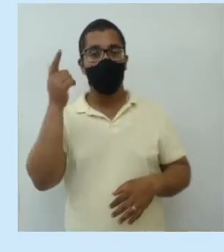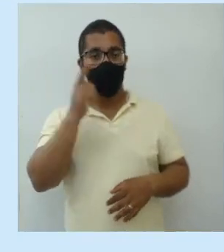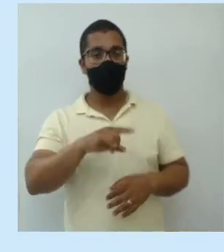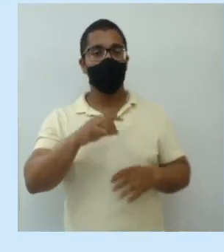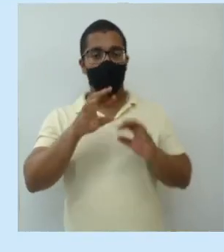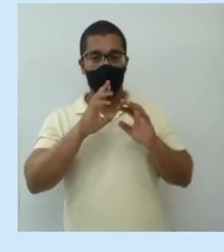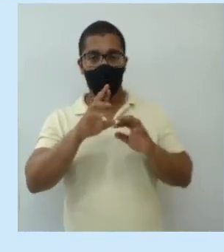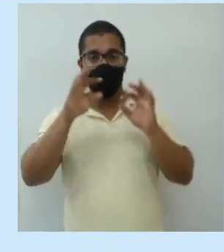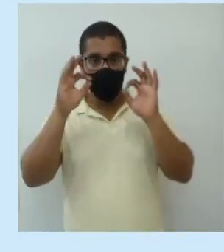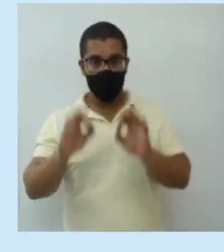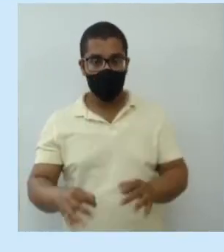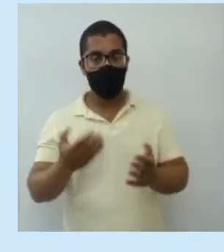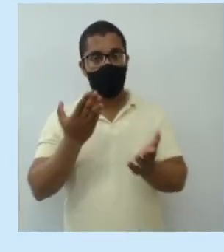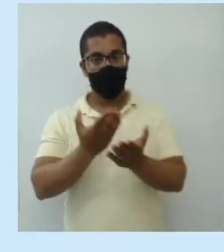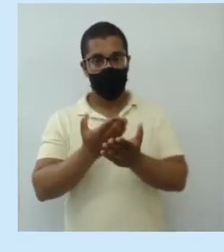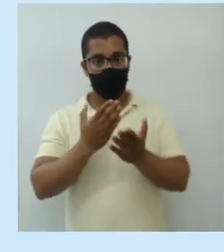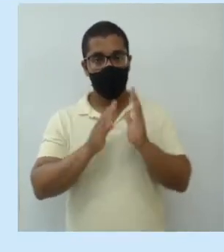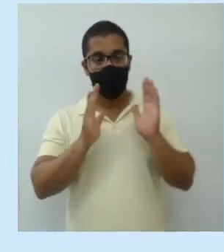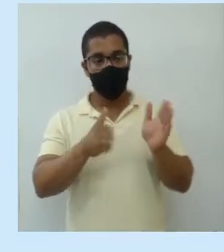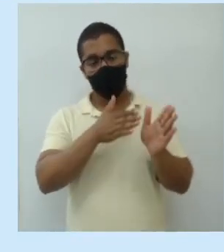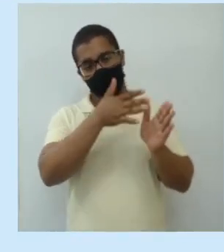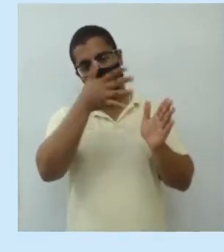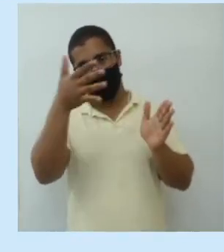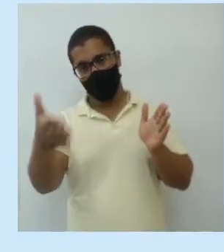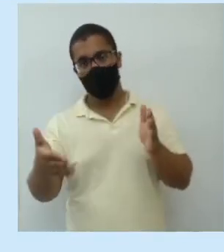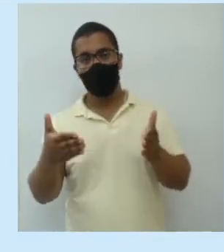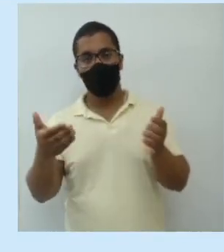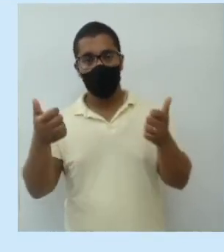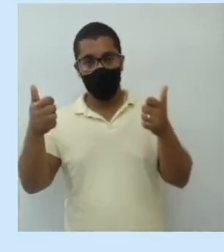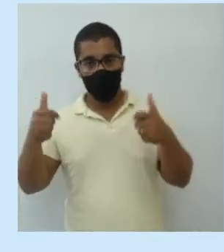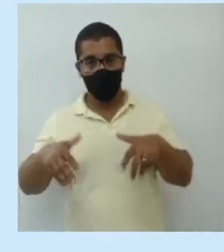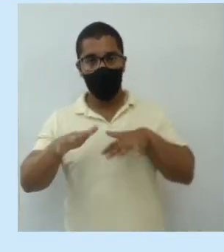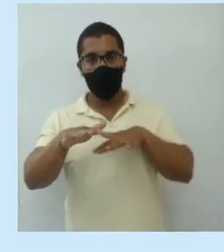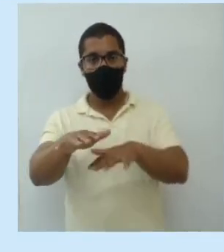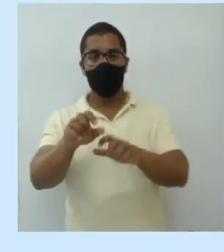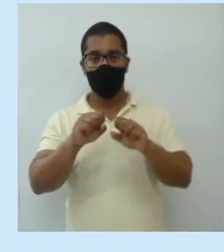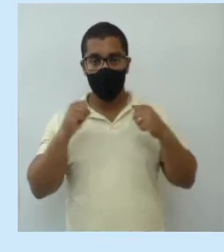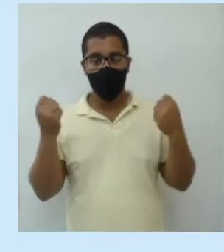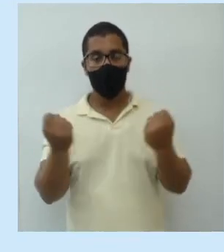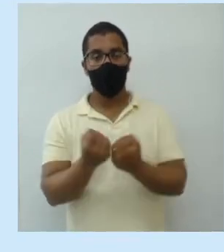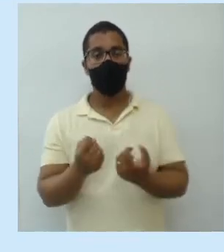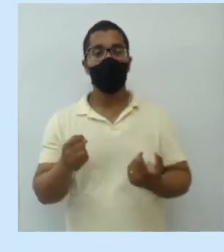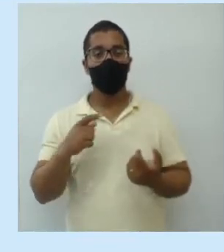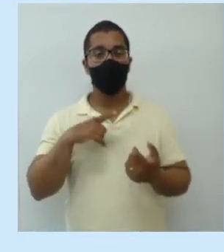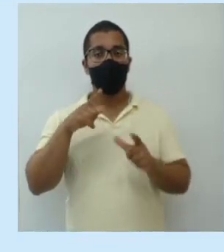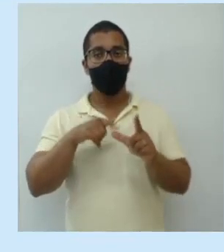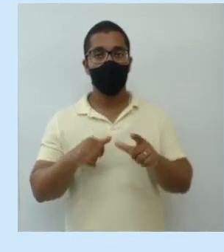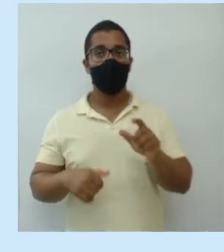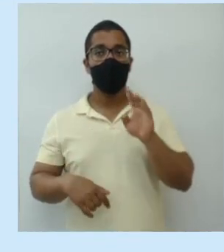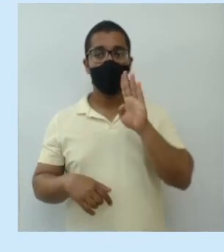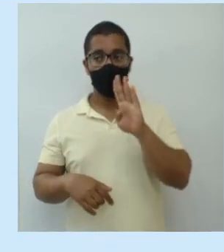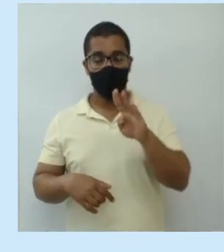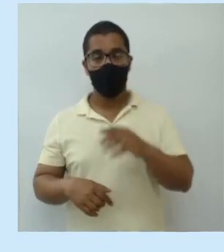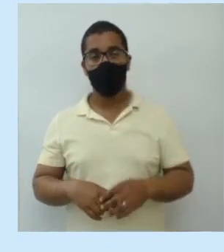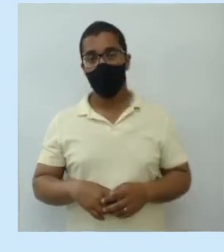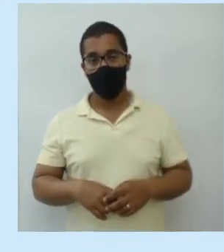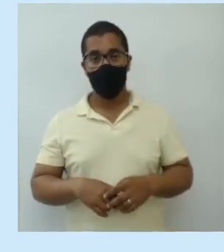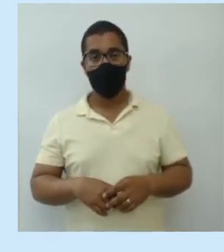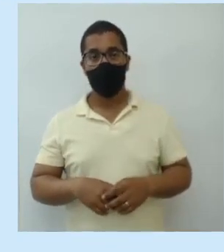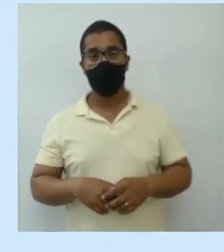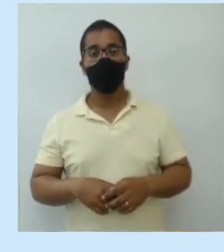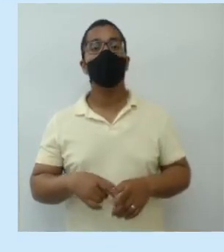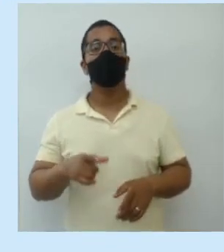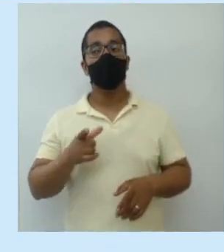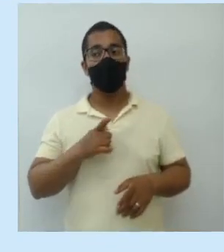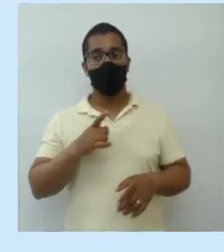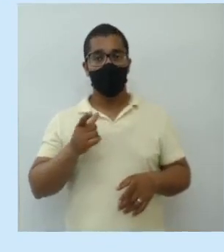B depois dessa aula, né? Depois de todo um debate em torno dos movimentos sociais. Ou seja, a letra B, a